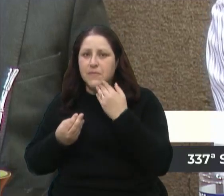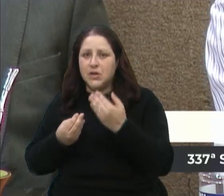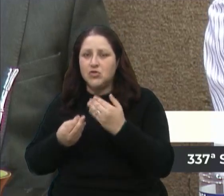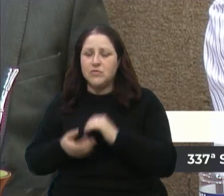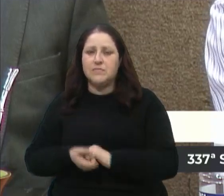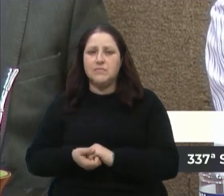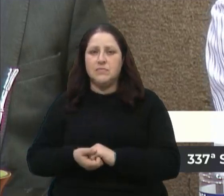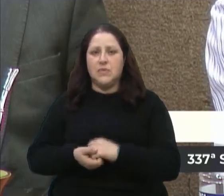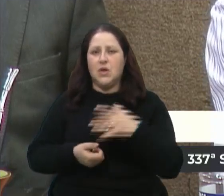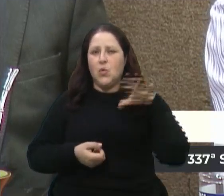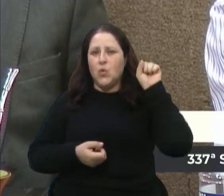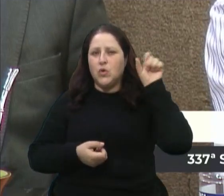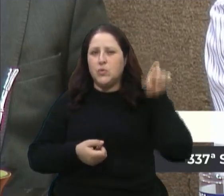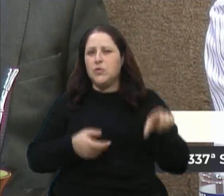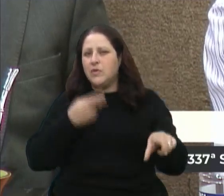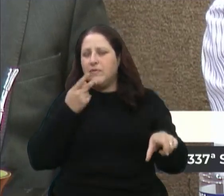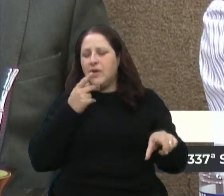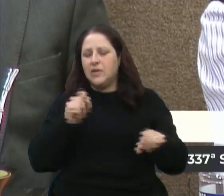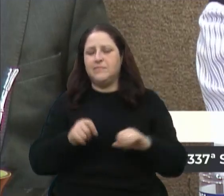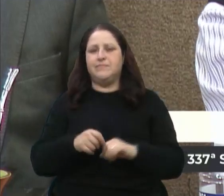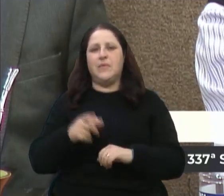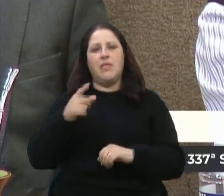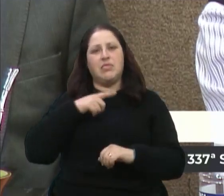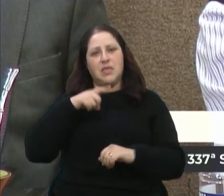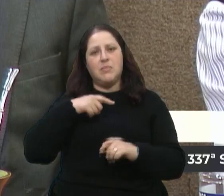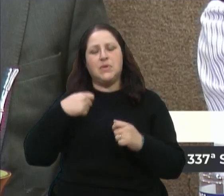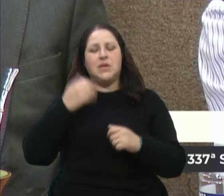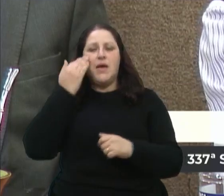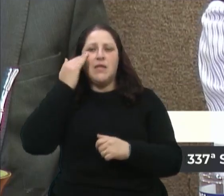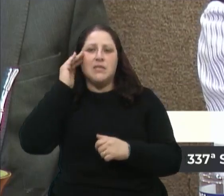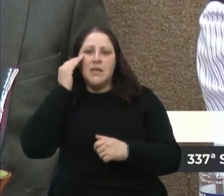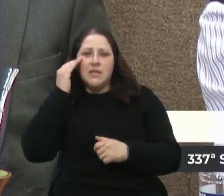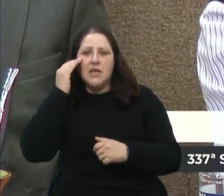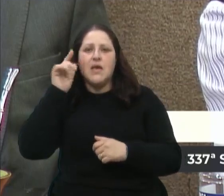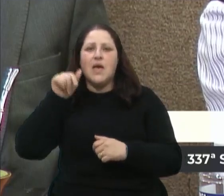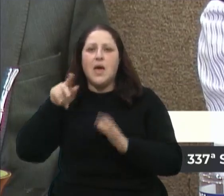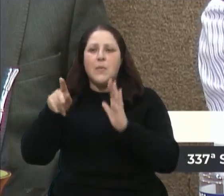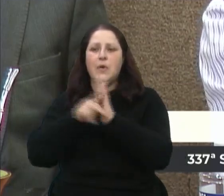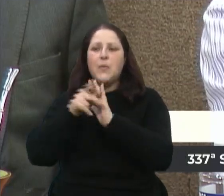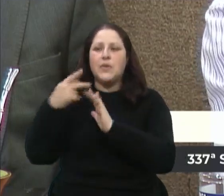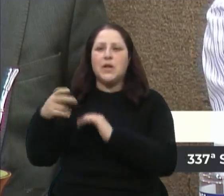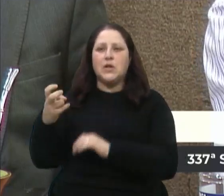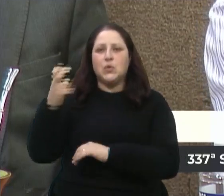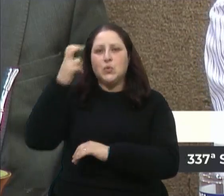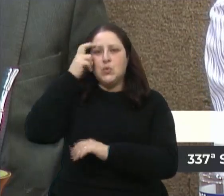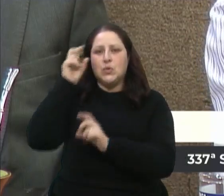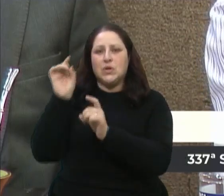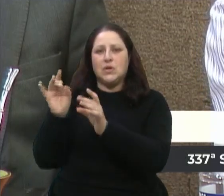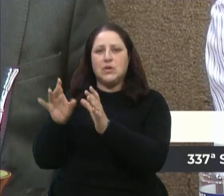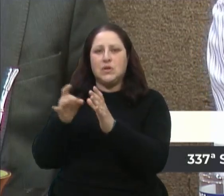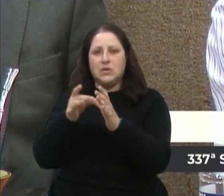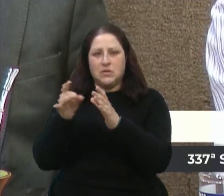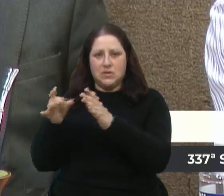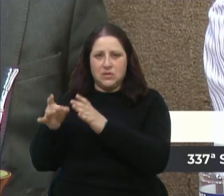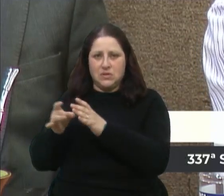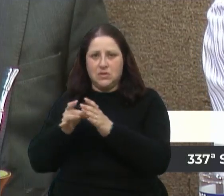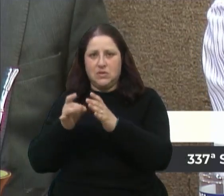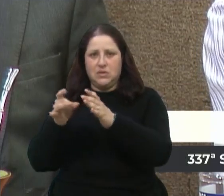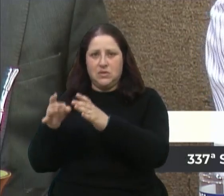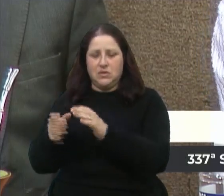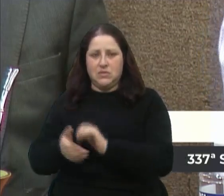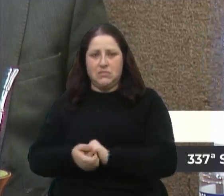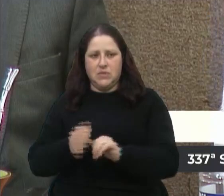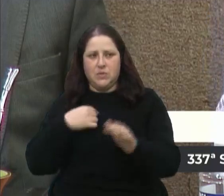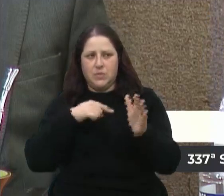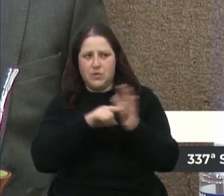que eu ouço dizer é o seguinte, mas nós temos que entender que é a cultura deles o comércio. E aí eu pergunto,